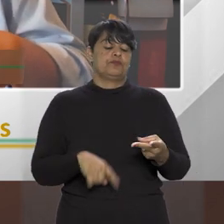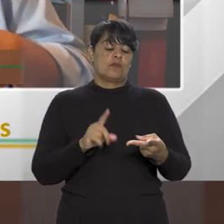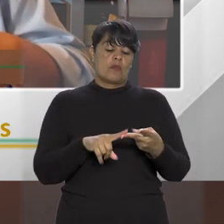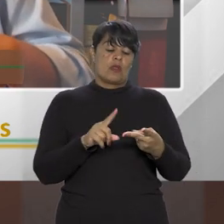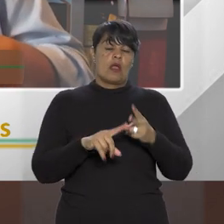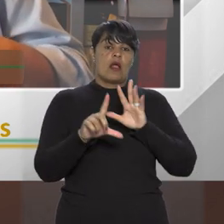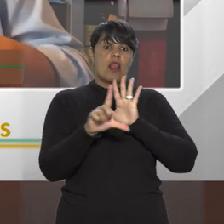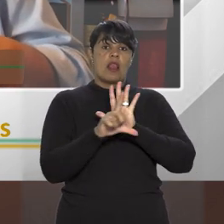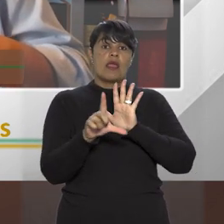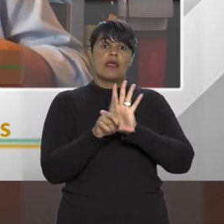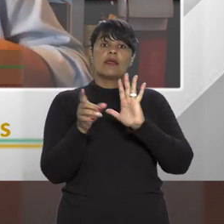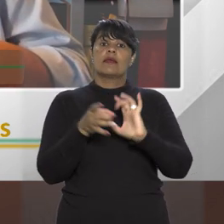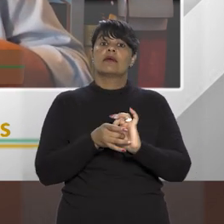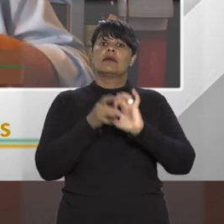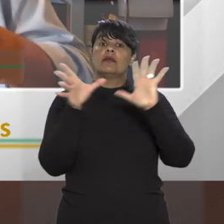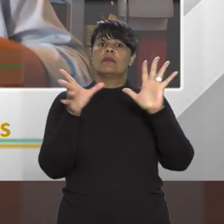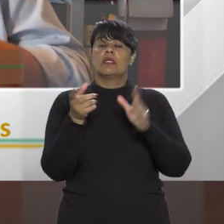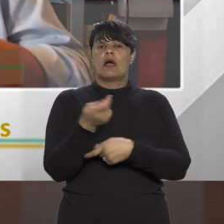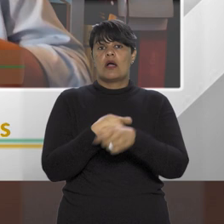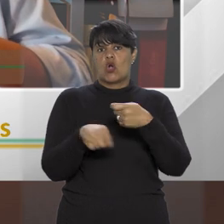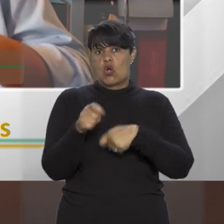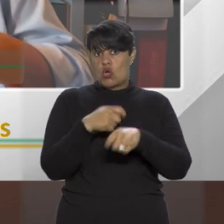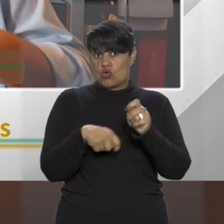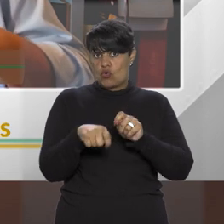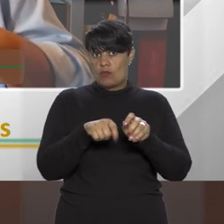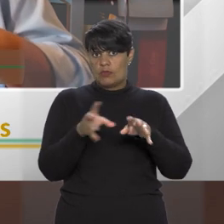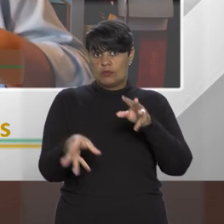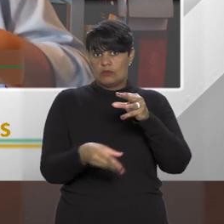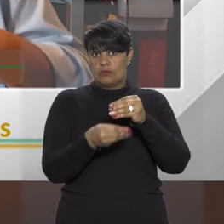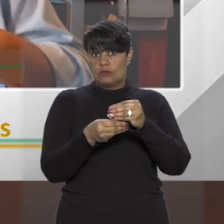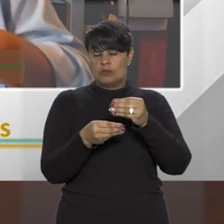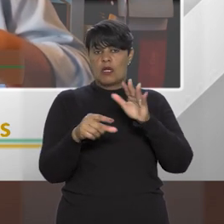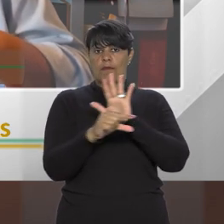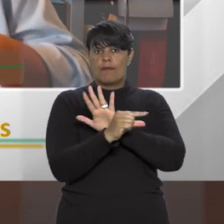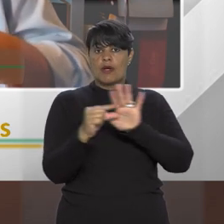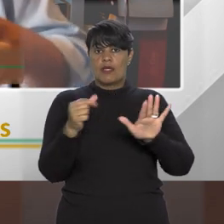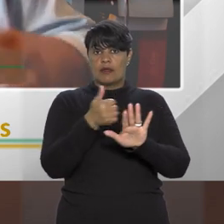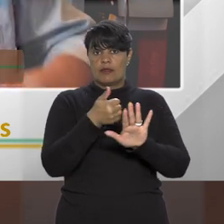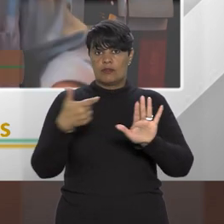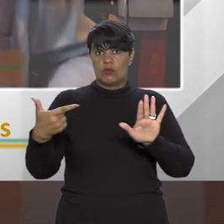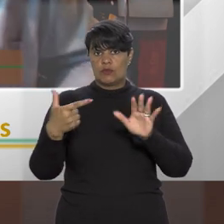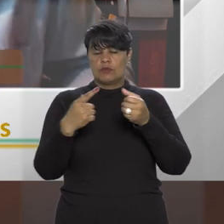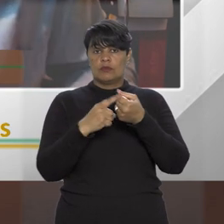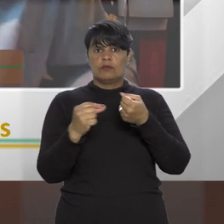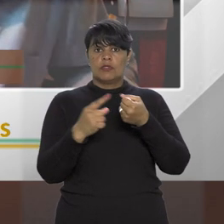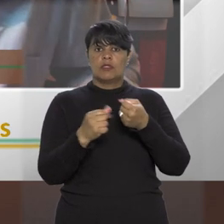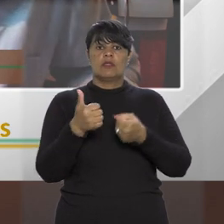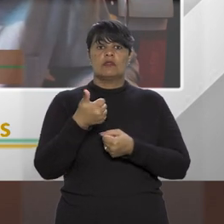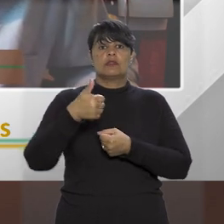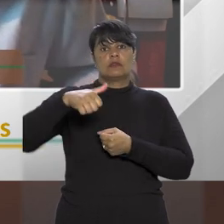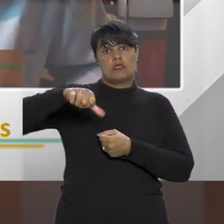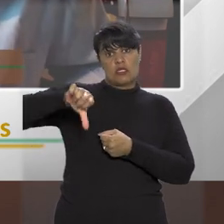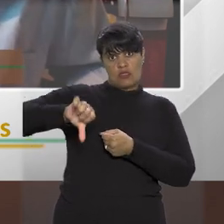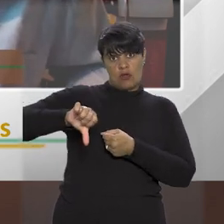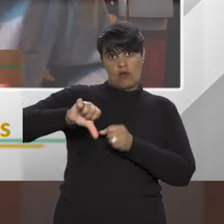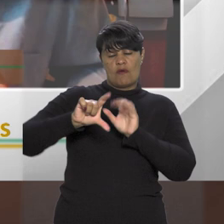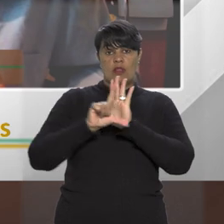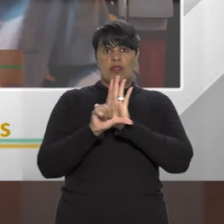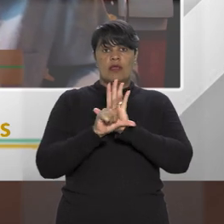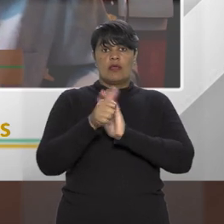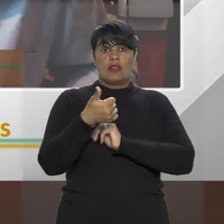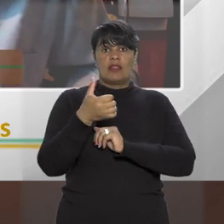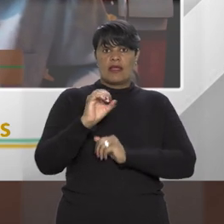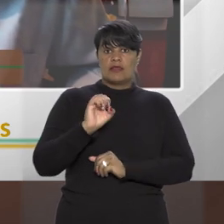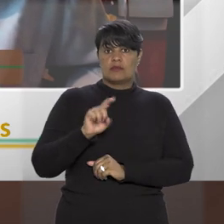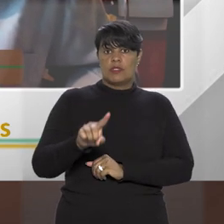12 ao artigo 19 da Lei 10.522. E esse parágrafo 12 expressamente prevê